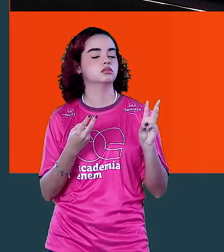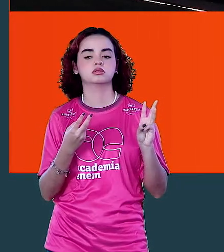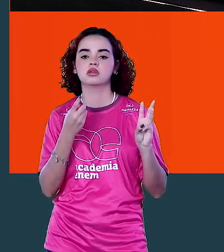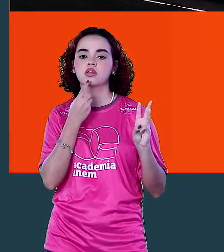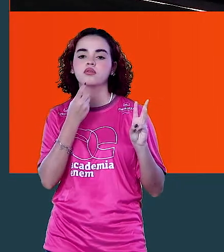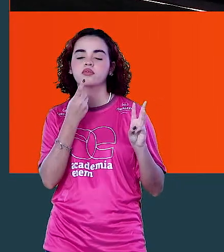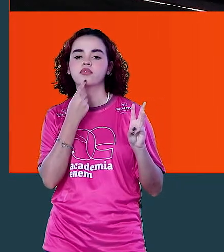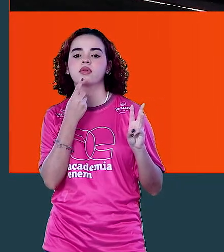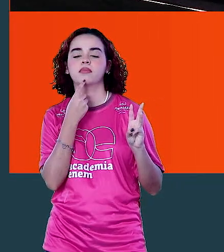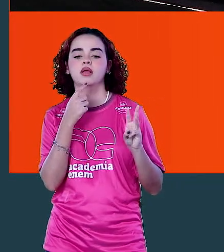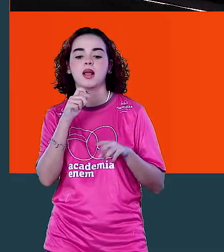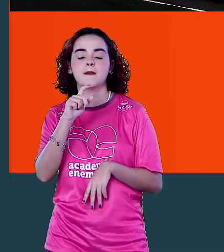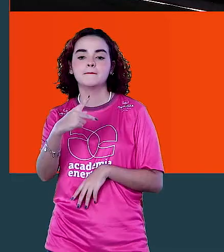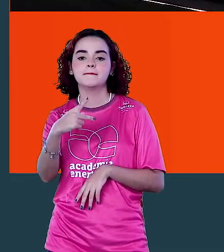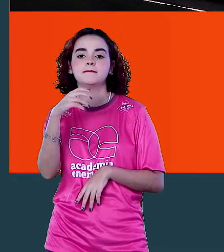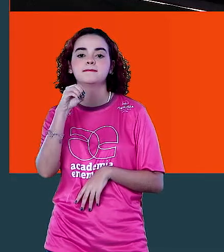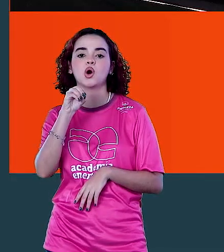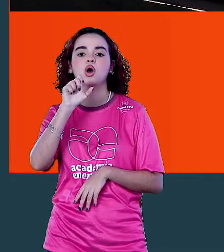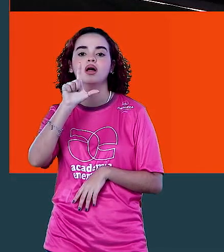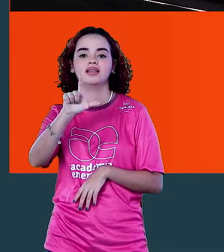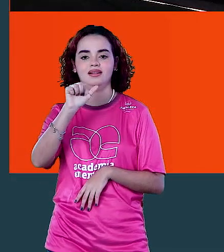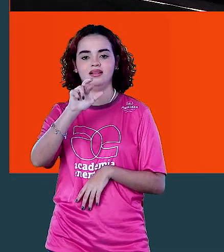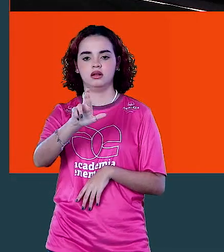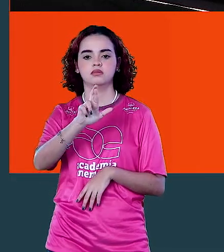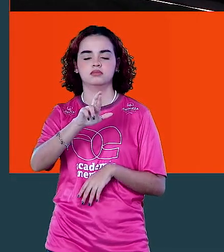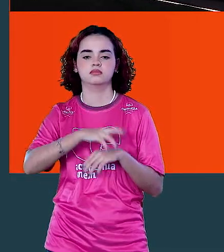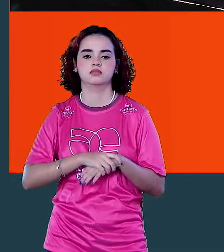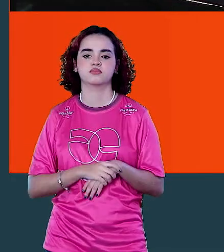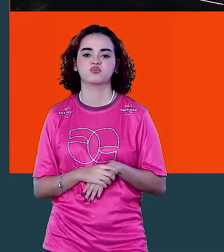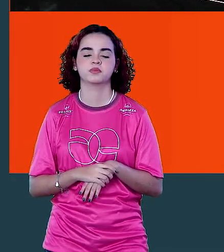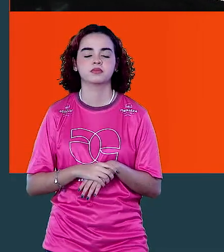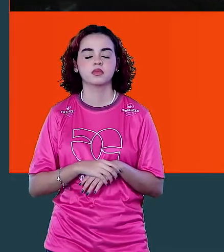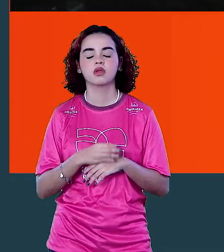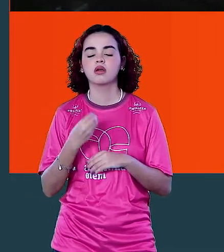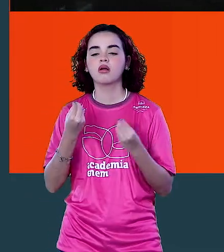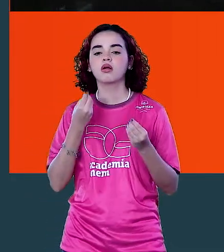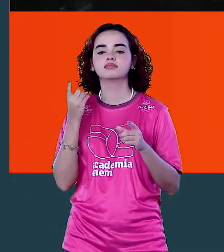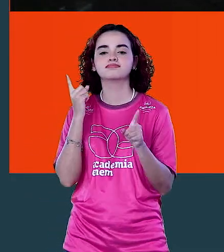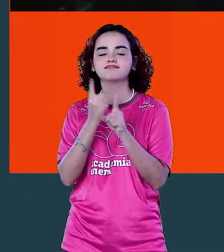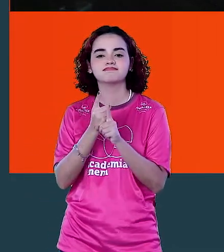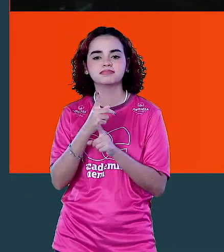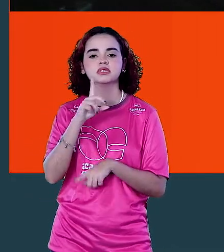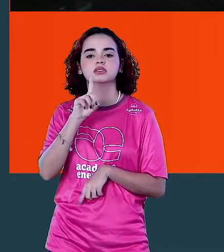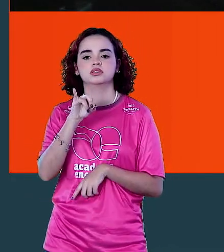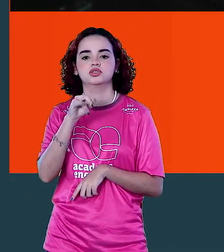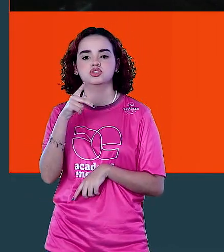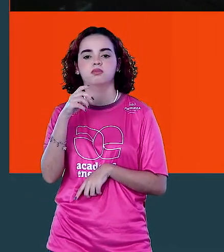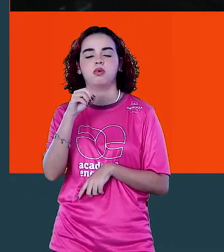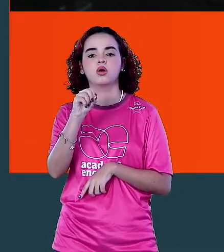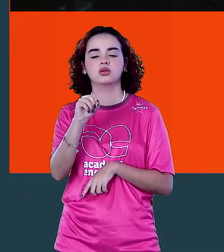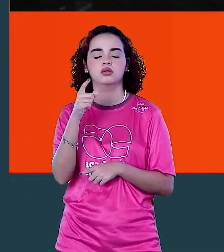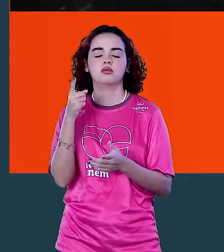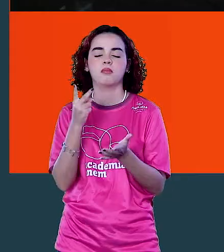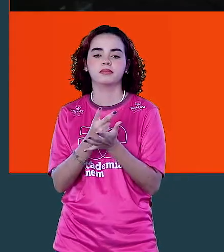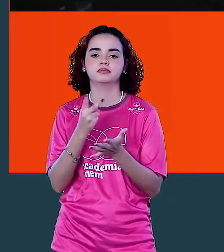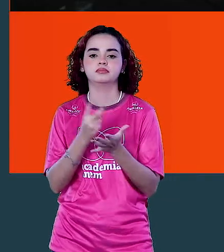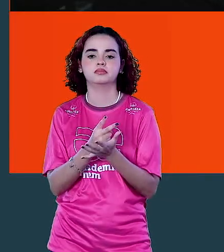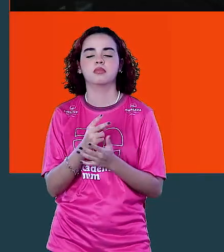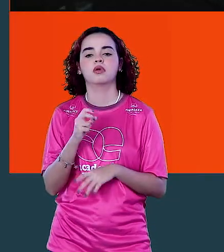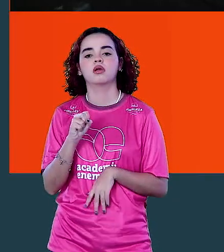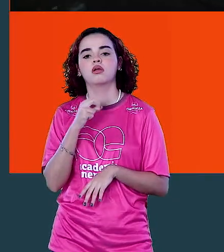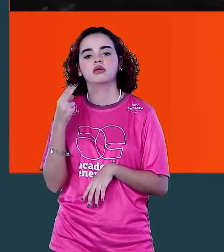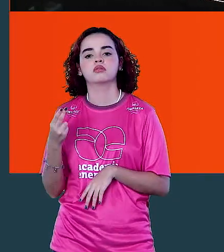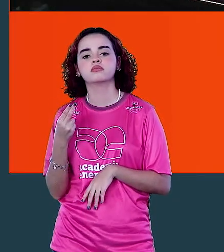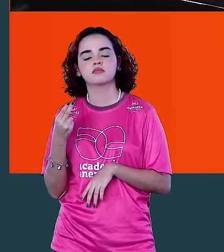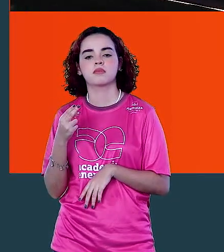fica difícil, né? Como é que eu vou saber? Que é dipolo permanente, que é ligação de hidrogênio, ou que é íon dipolo?